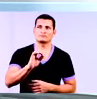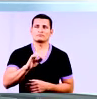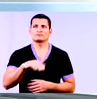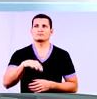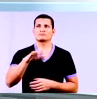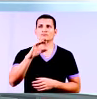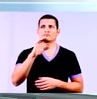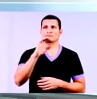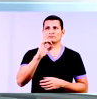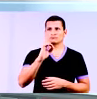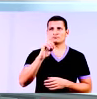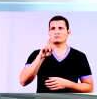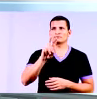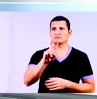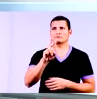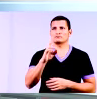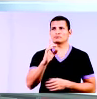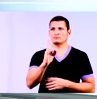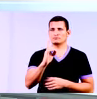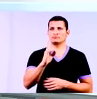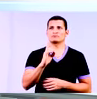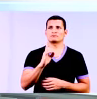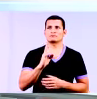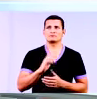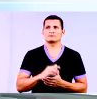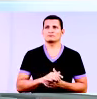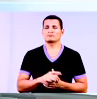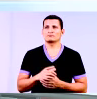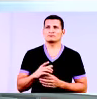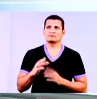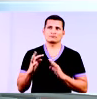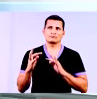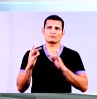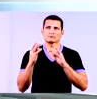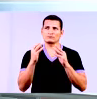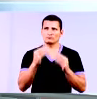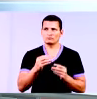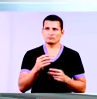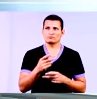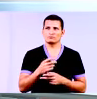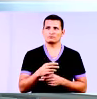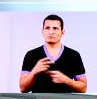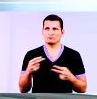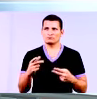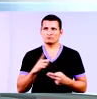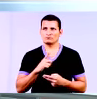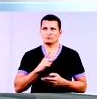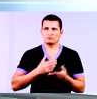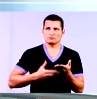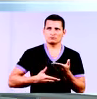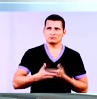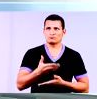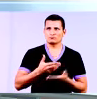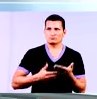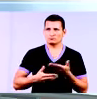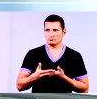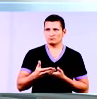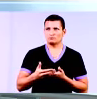DVD, né? Eu tenho todos os dispositivos que eu quiser interagir, que tem informação guardada para cá, que eu preciso dela